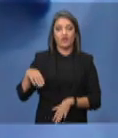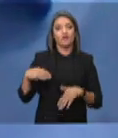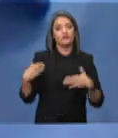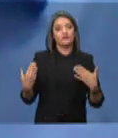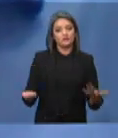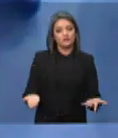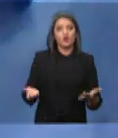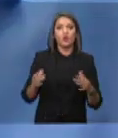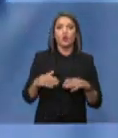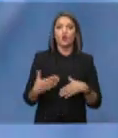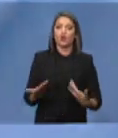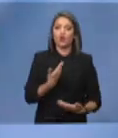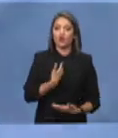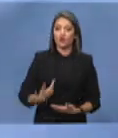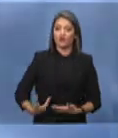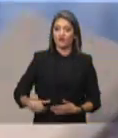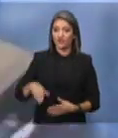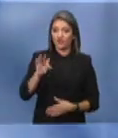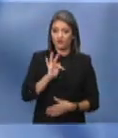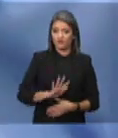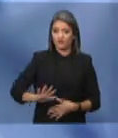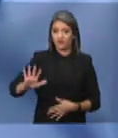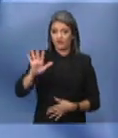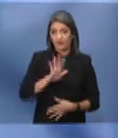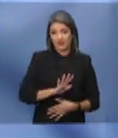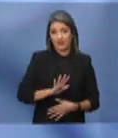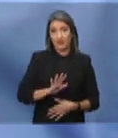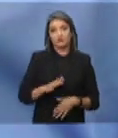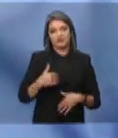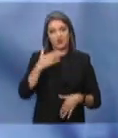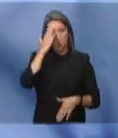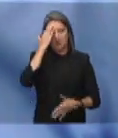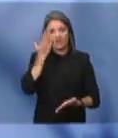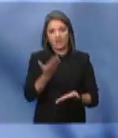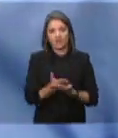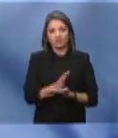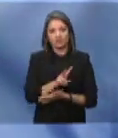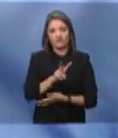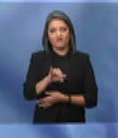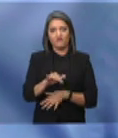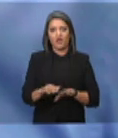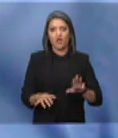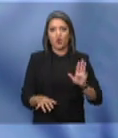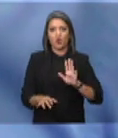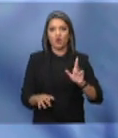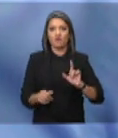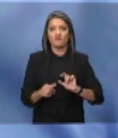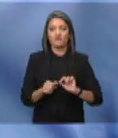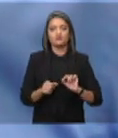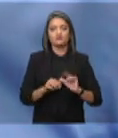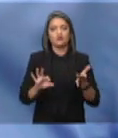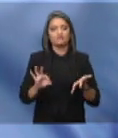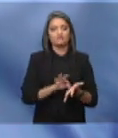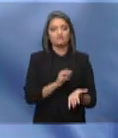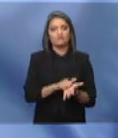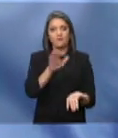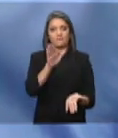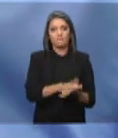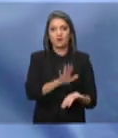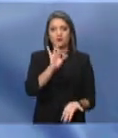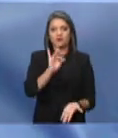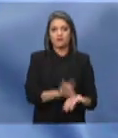acredito que o presidente Lula o fará irá bem regulamentar a lei que institui